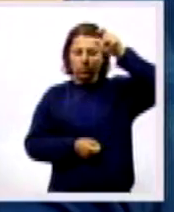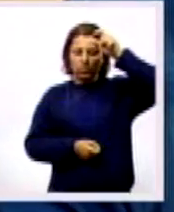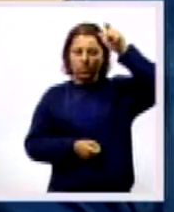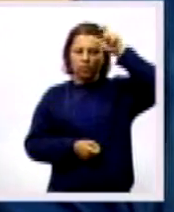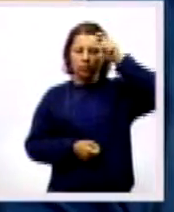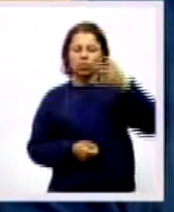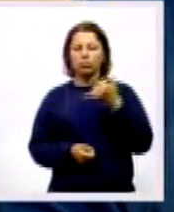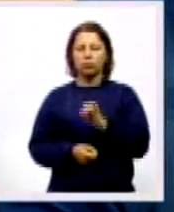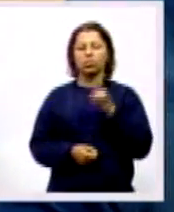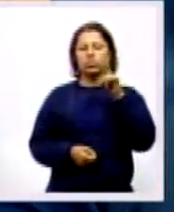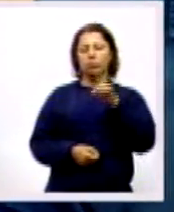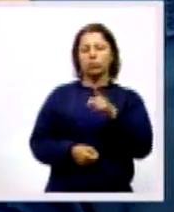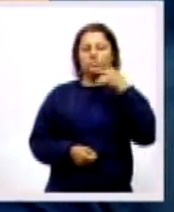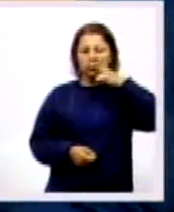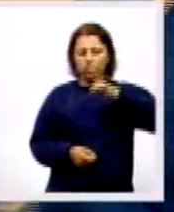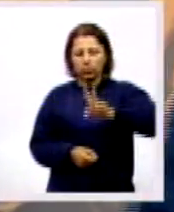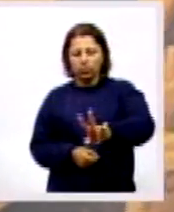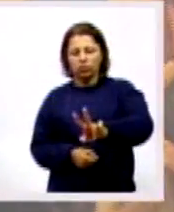Se o seu olhar